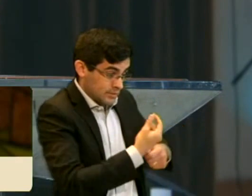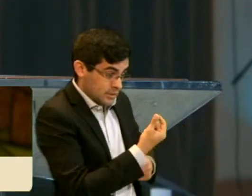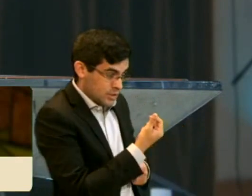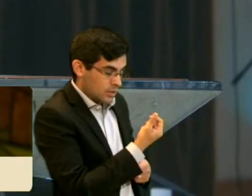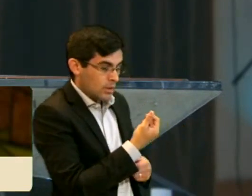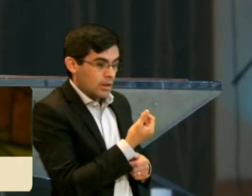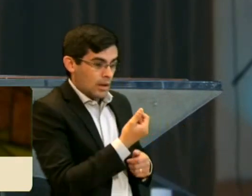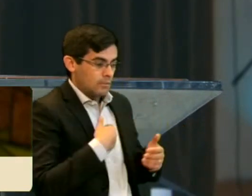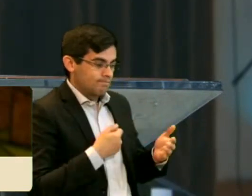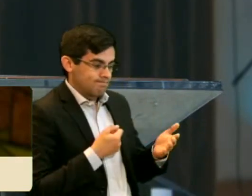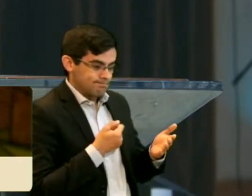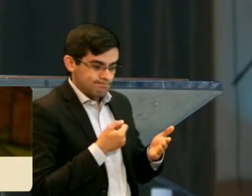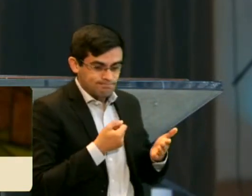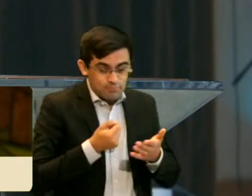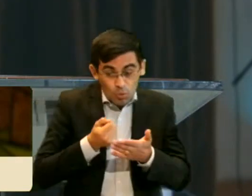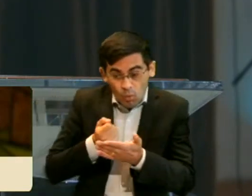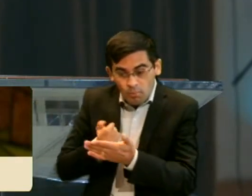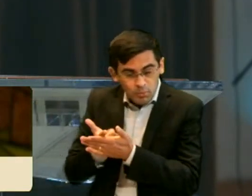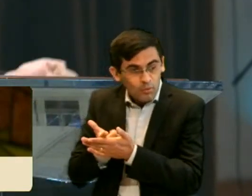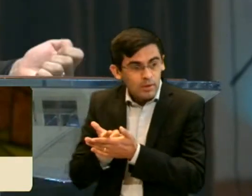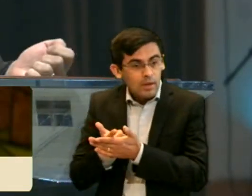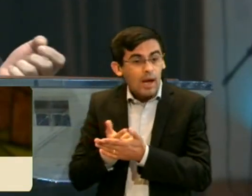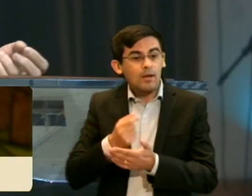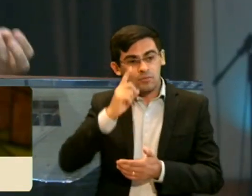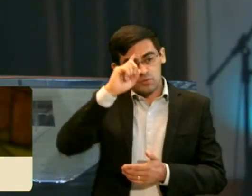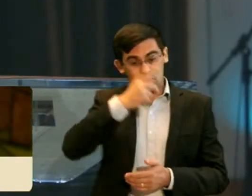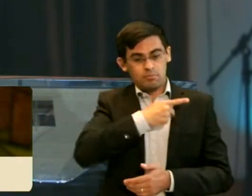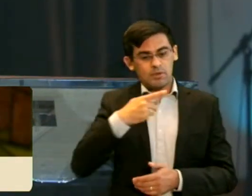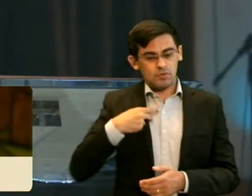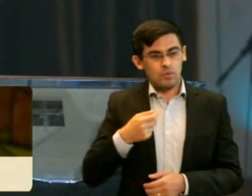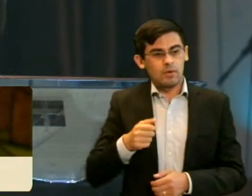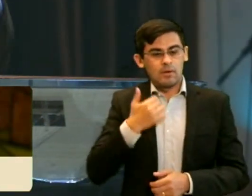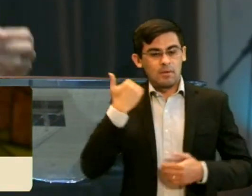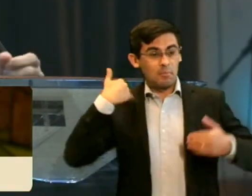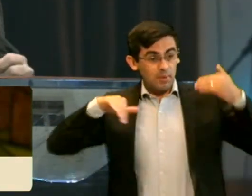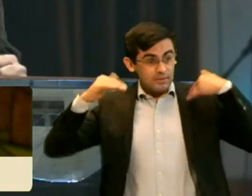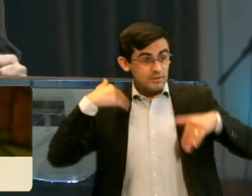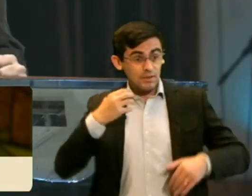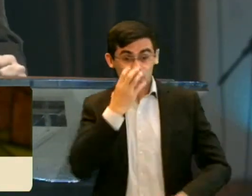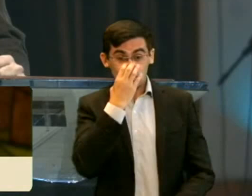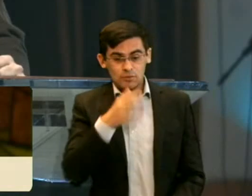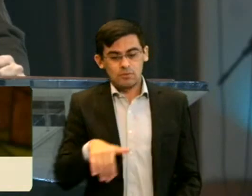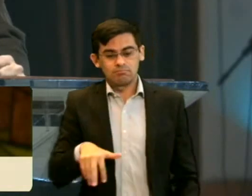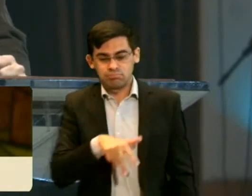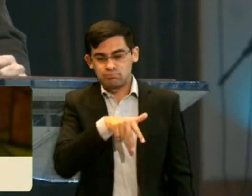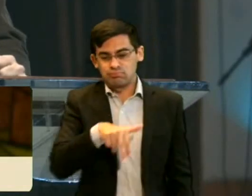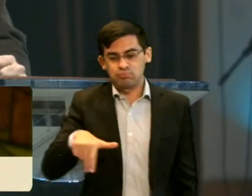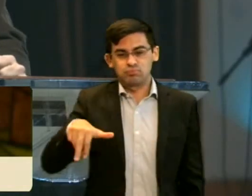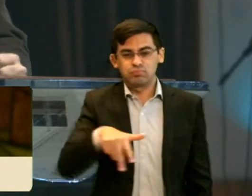andando com o cachorro gatilho silencioso na rua, falando, mas o que eu estou fazendo com o cachorro?